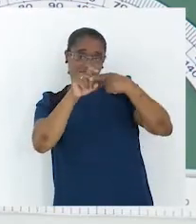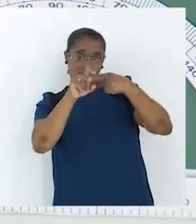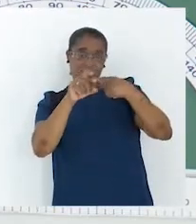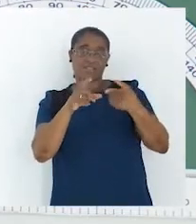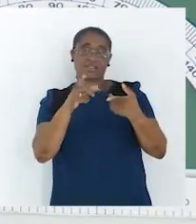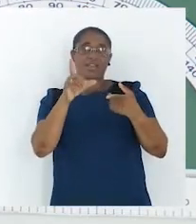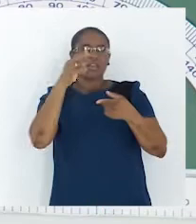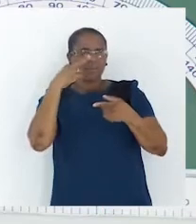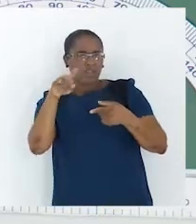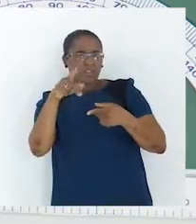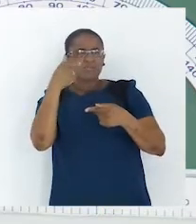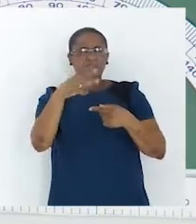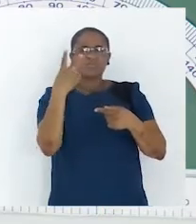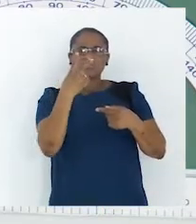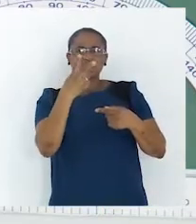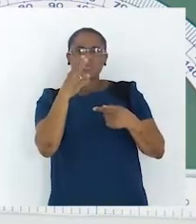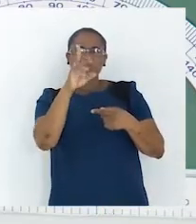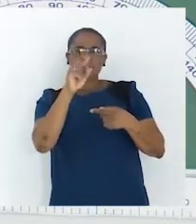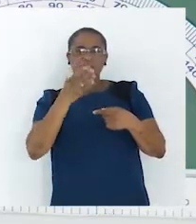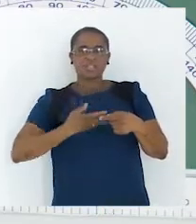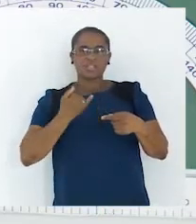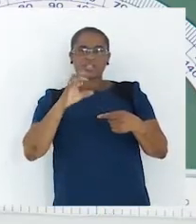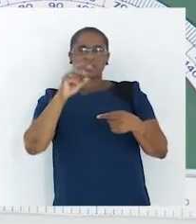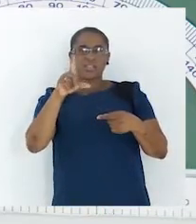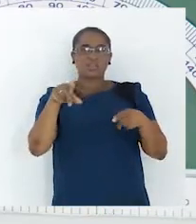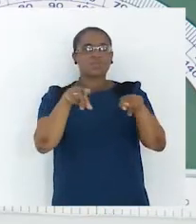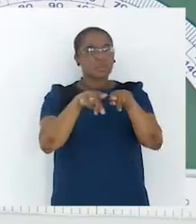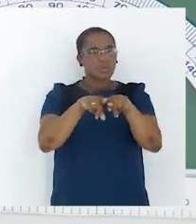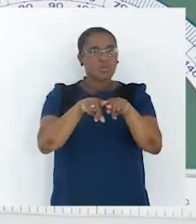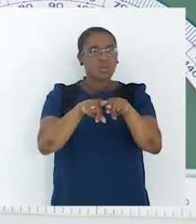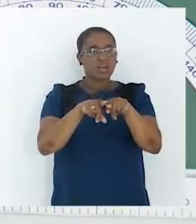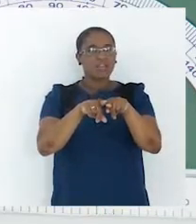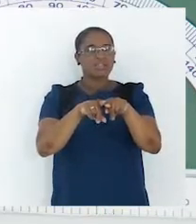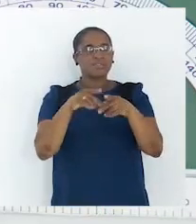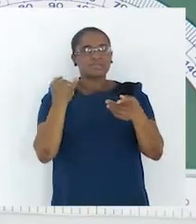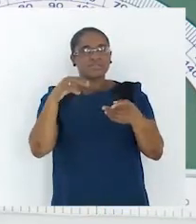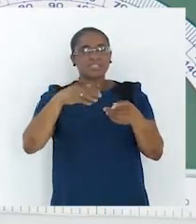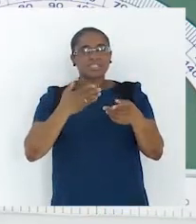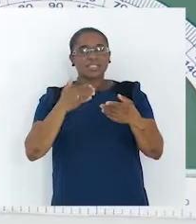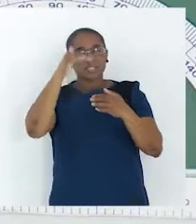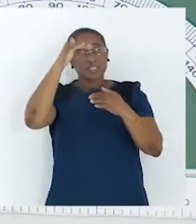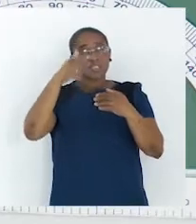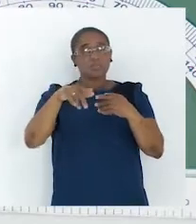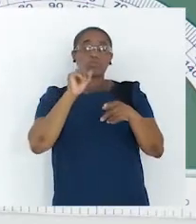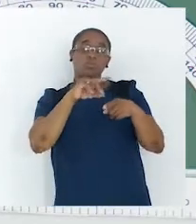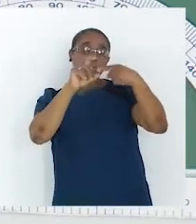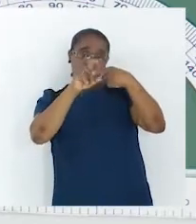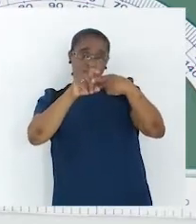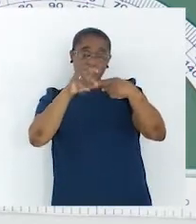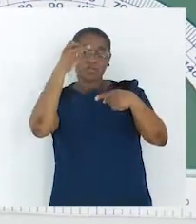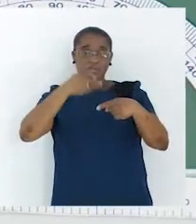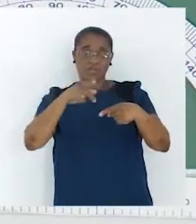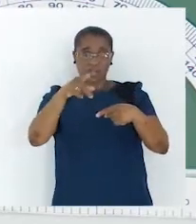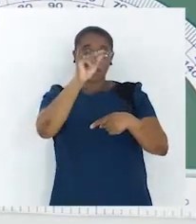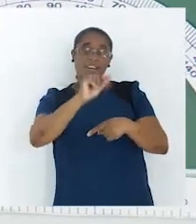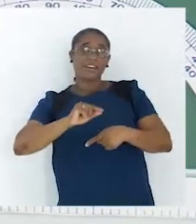temos duas radicais com o mesmo índice também é o mesmo Podemos dividir então ficamos compro